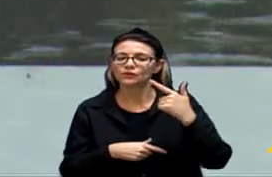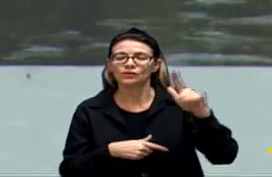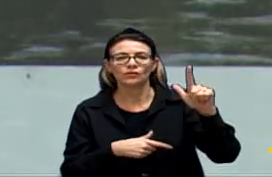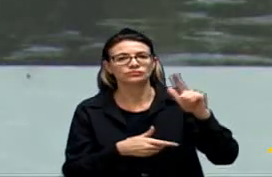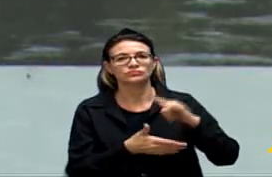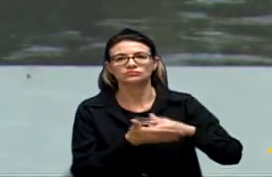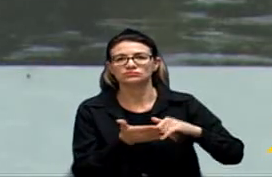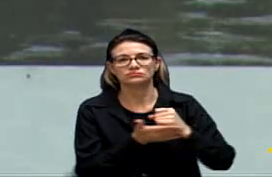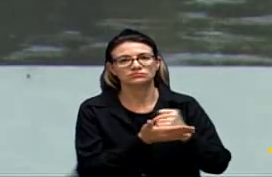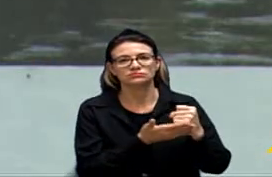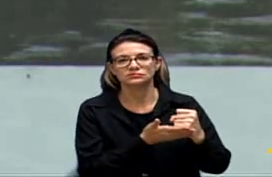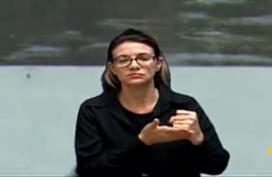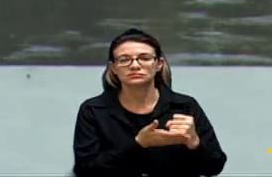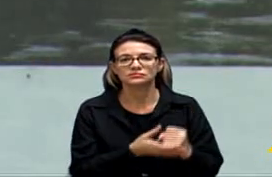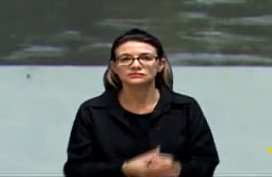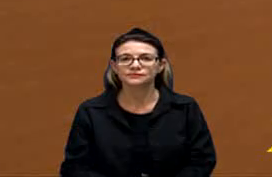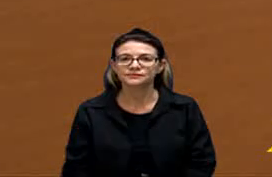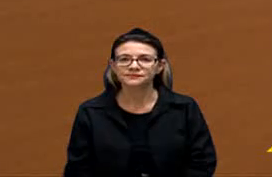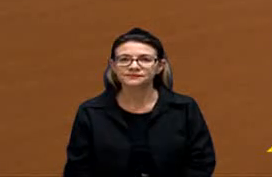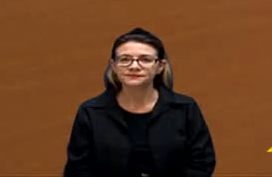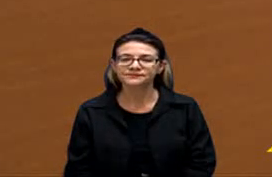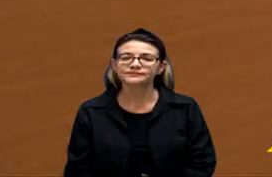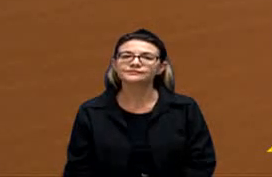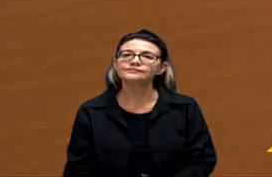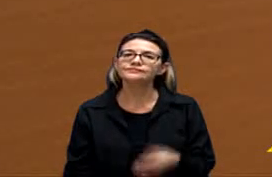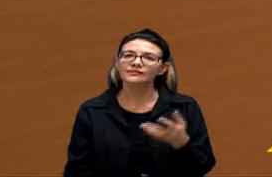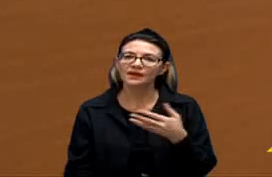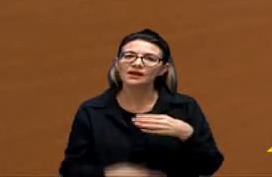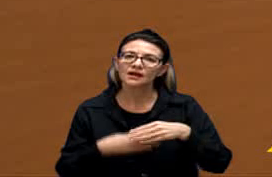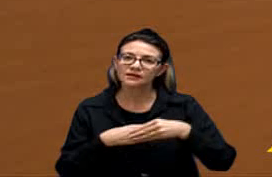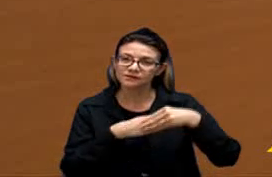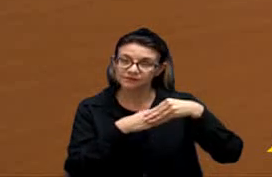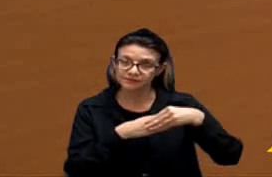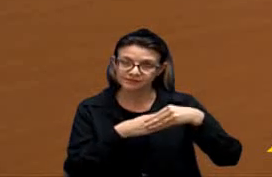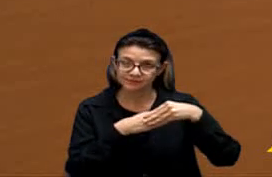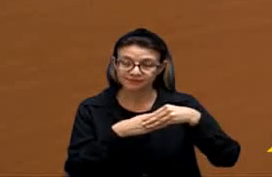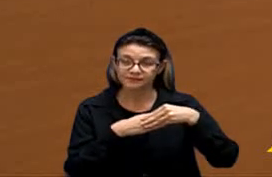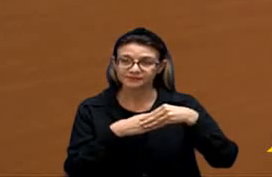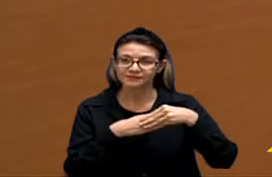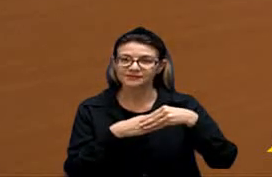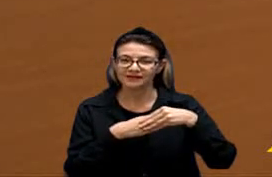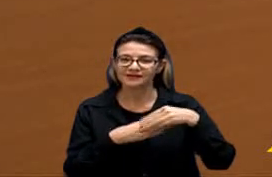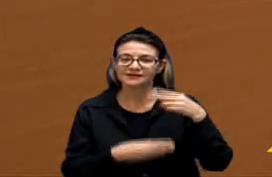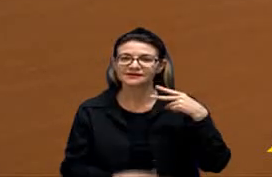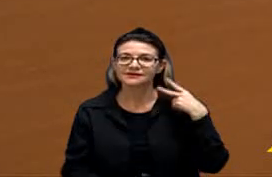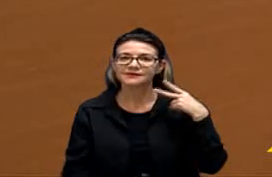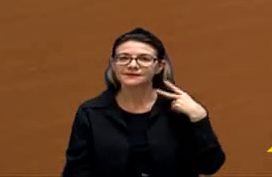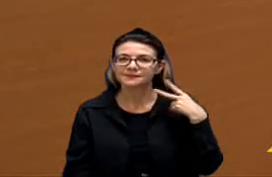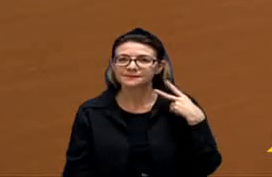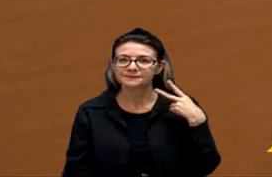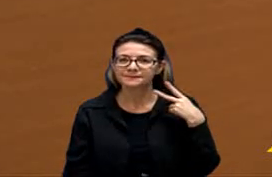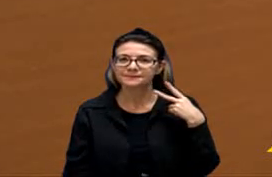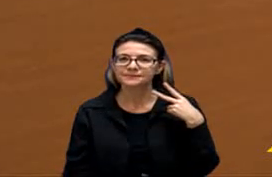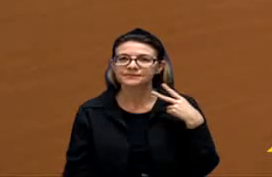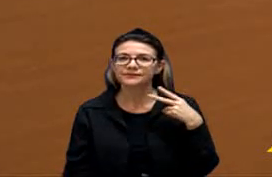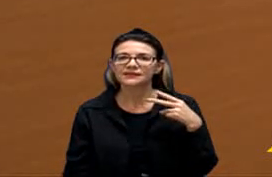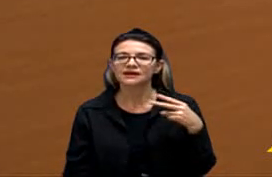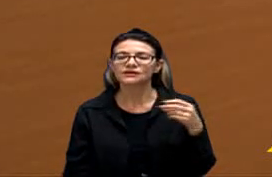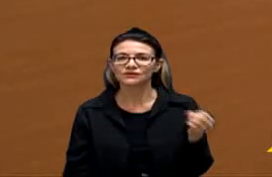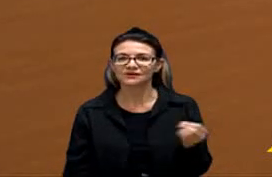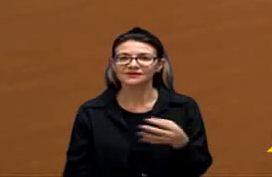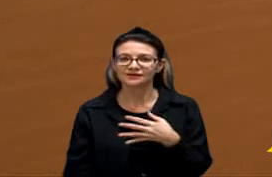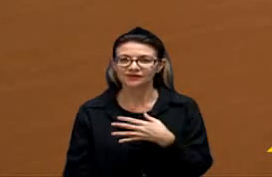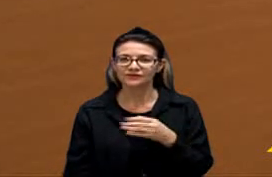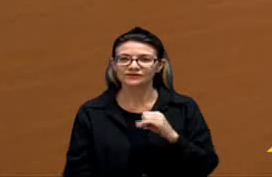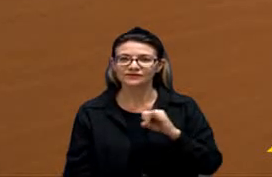importante isso eu gostaria de cumprimentar antes palav a palavra novamente para o vereador a vereadora eleita a